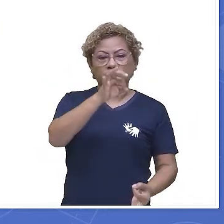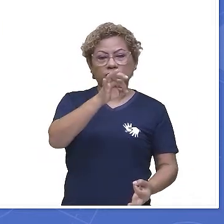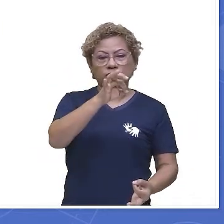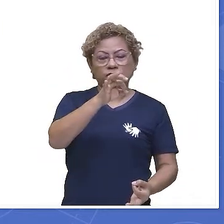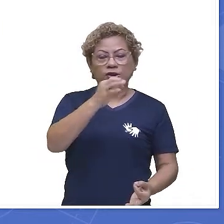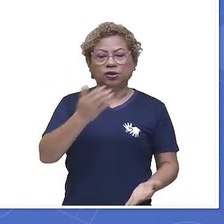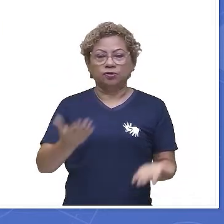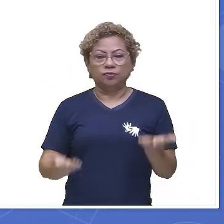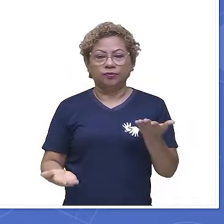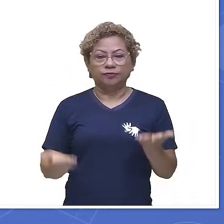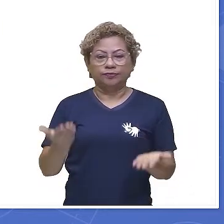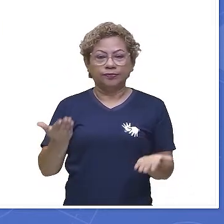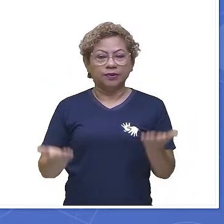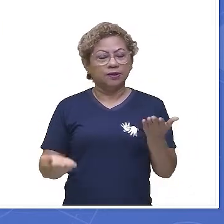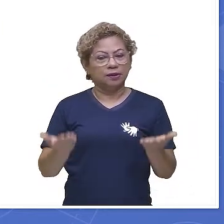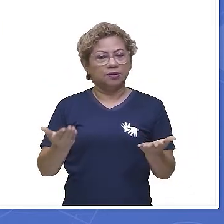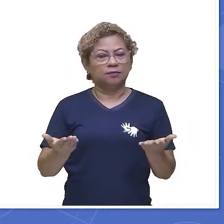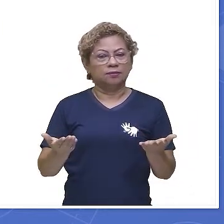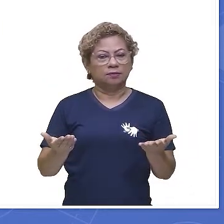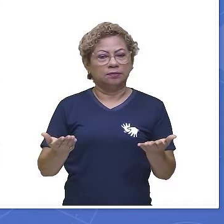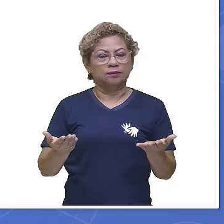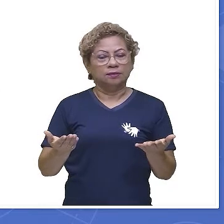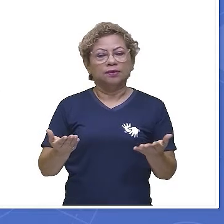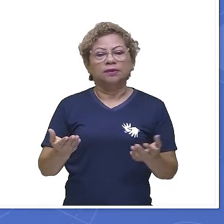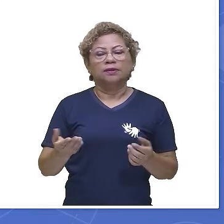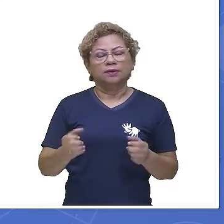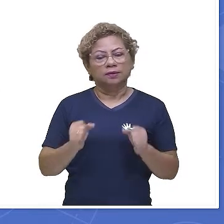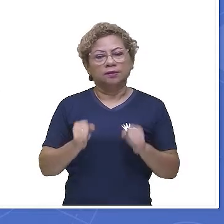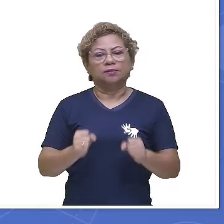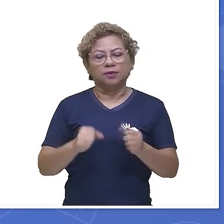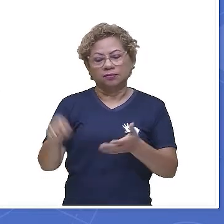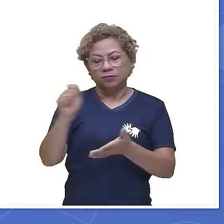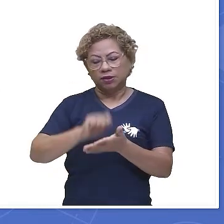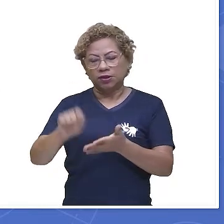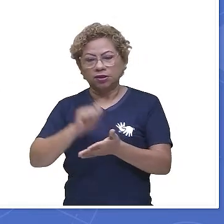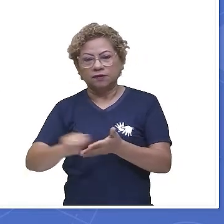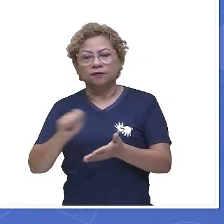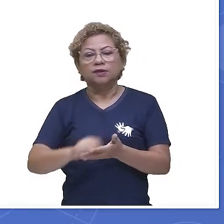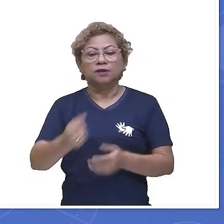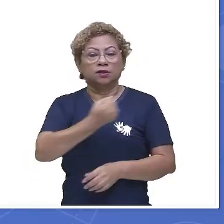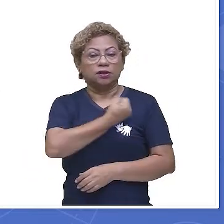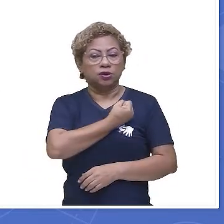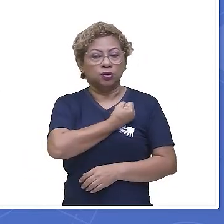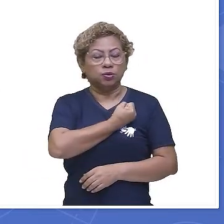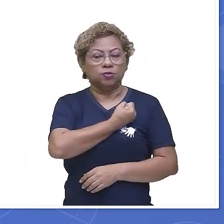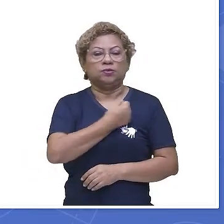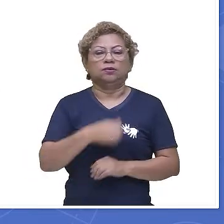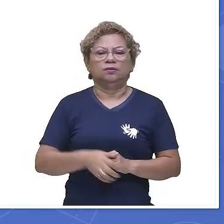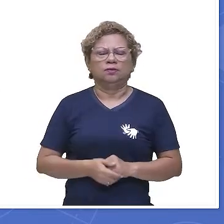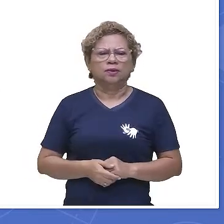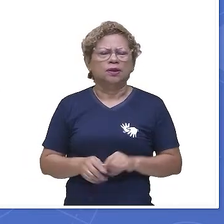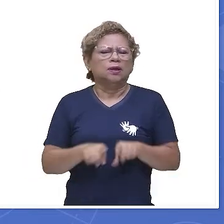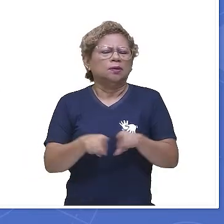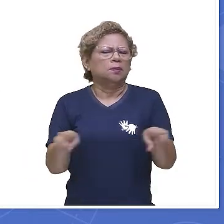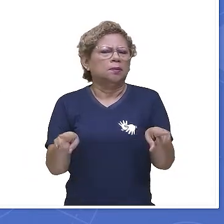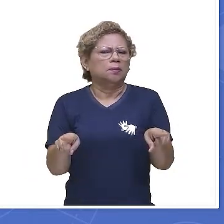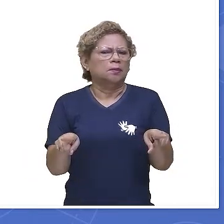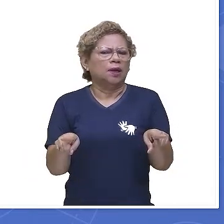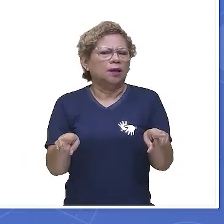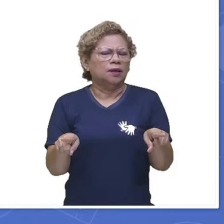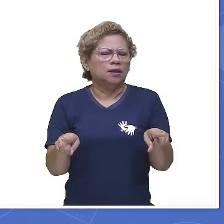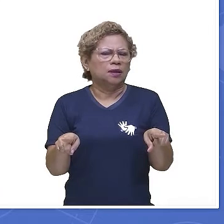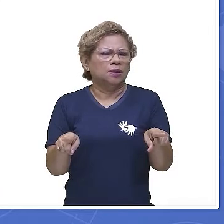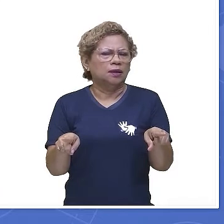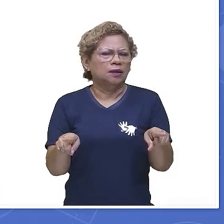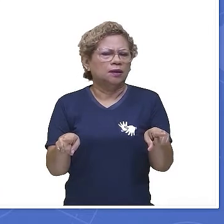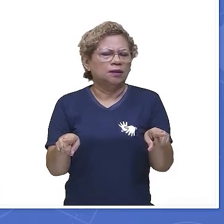ser mensurado e expresso através de um número e uma unidade de medida. Mas espera aí, pessoal, eu acho que alguém aqui